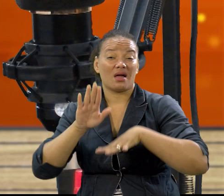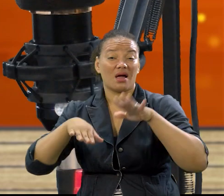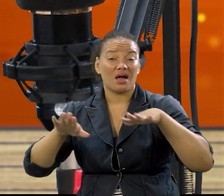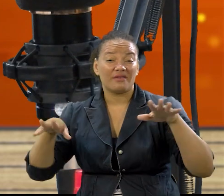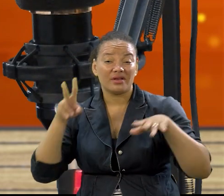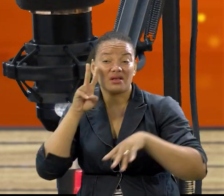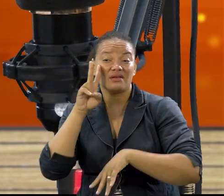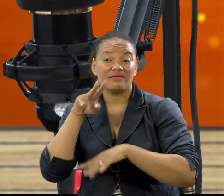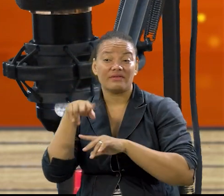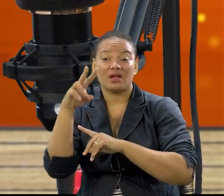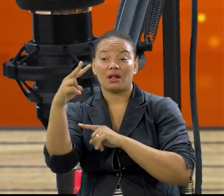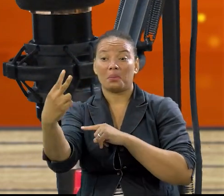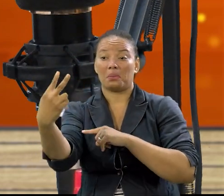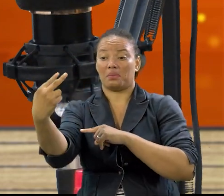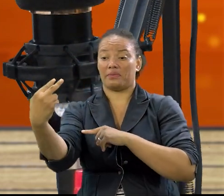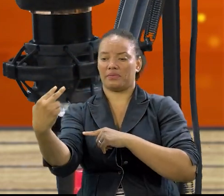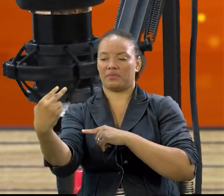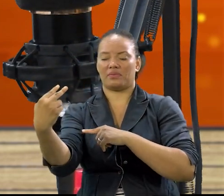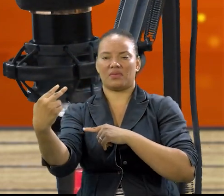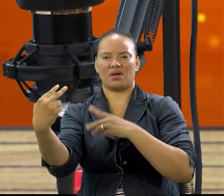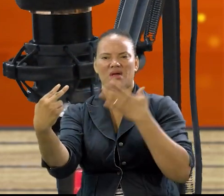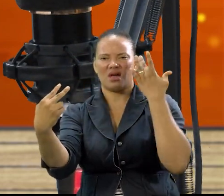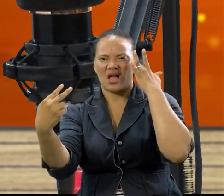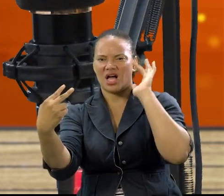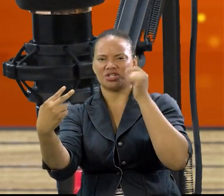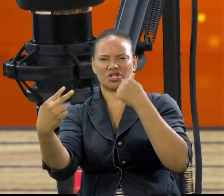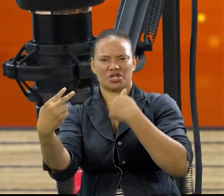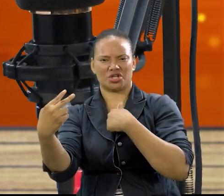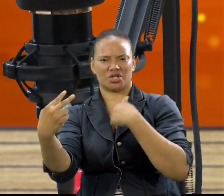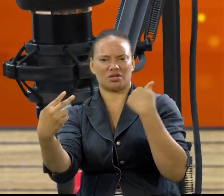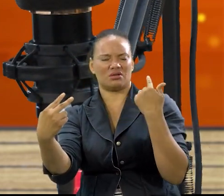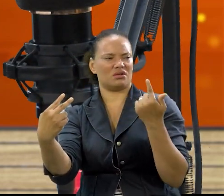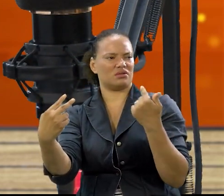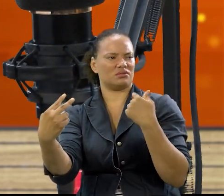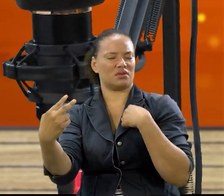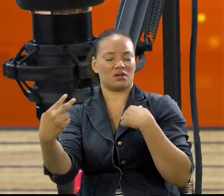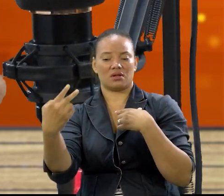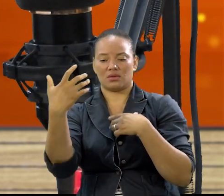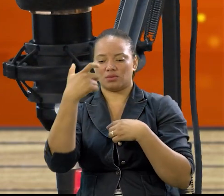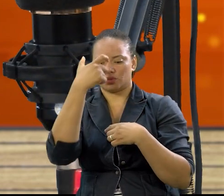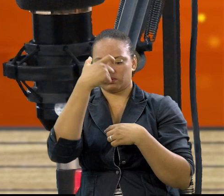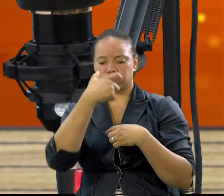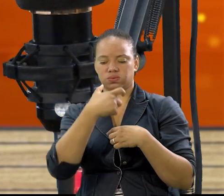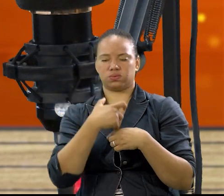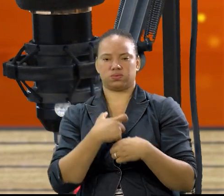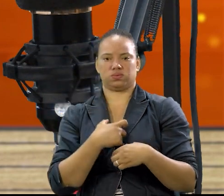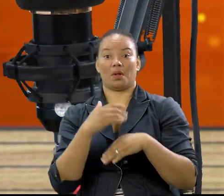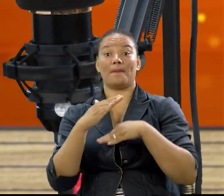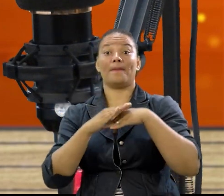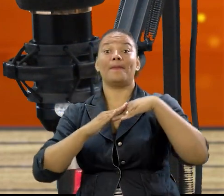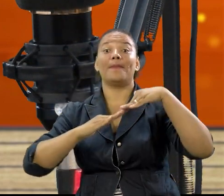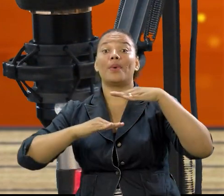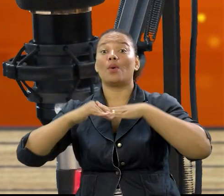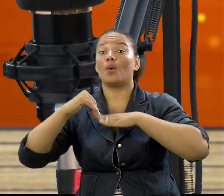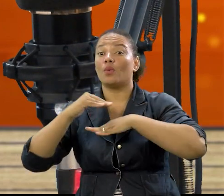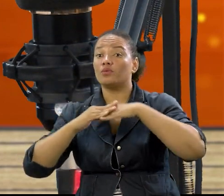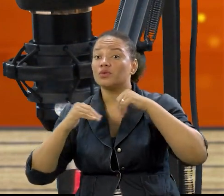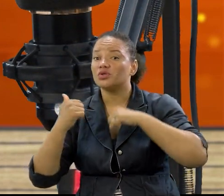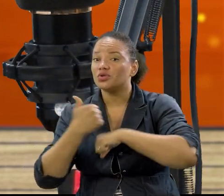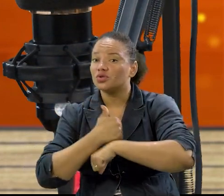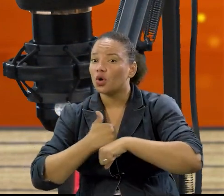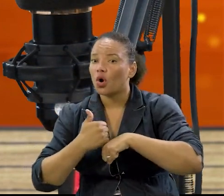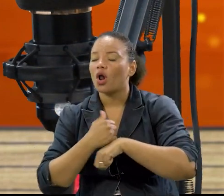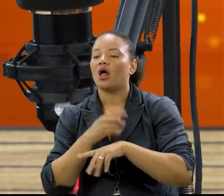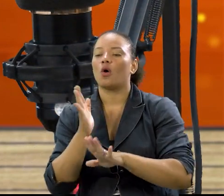Às vezes quem vê de Fora acha que nós somos até mas naquele momento é só uma cápsula né a gente está ali nós temos que ser